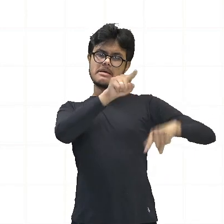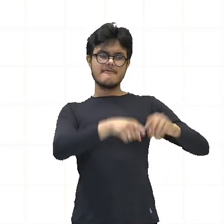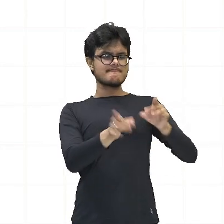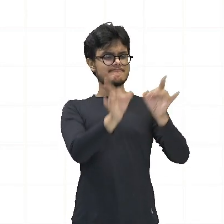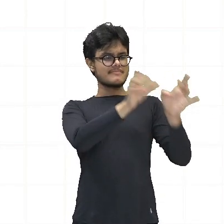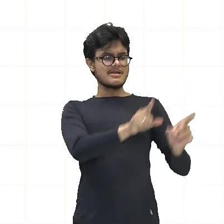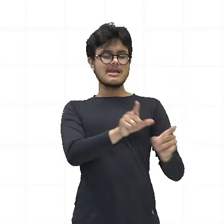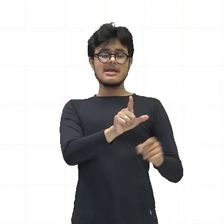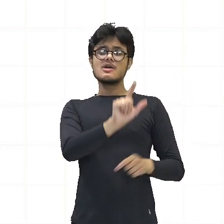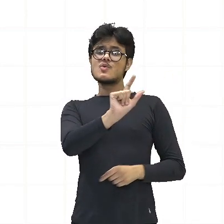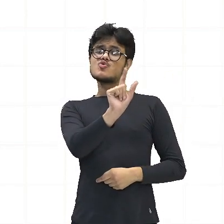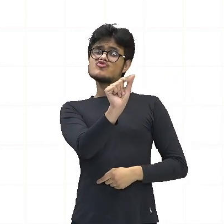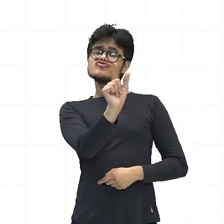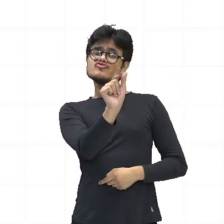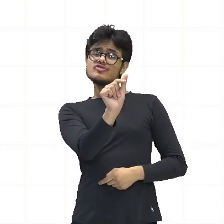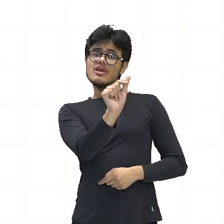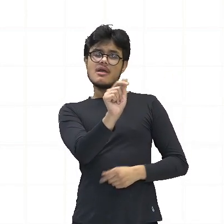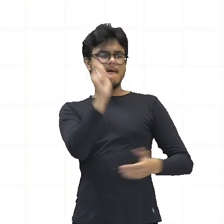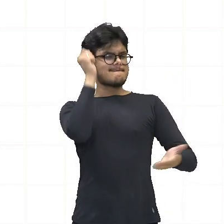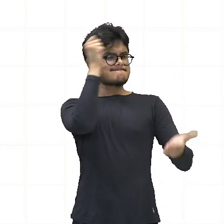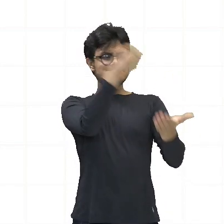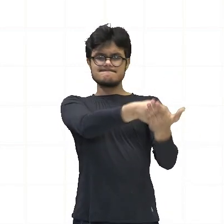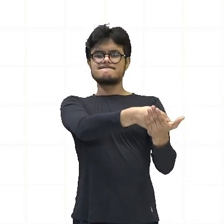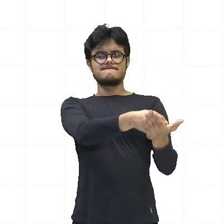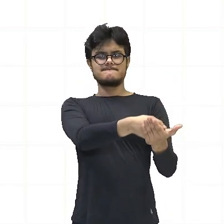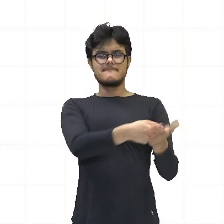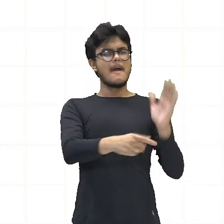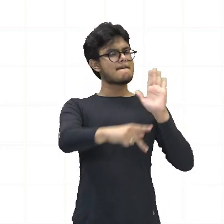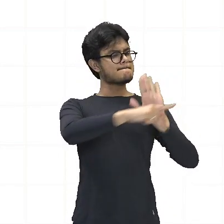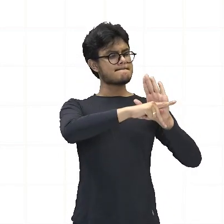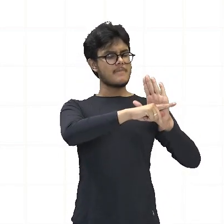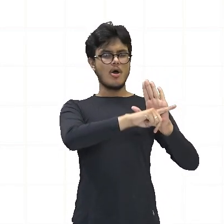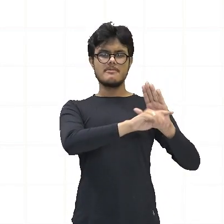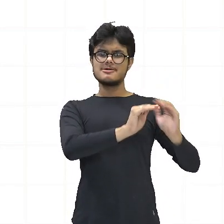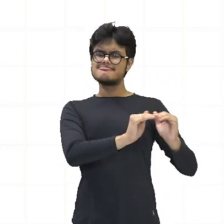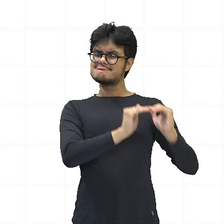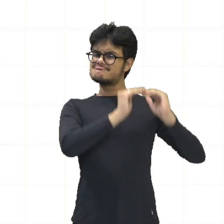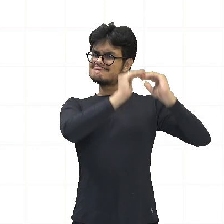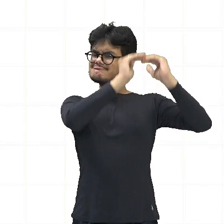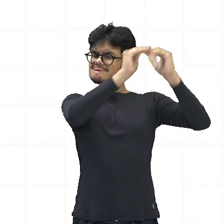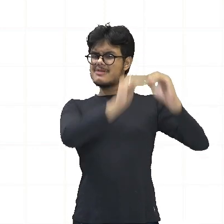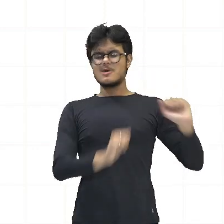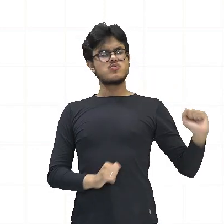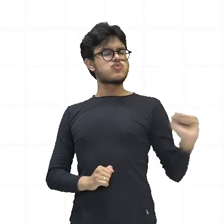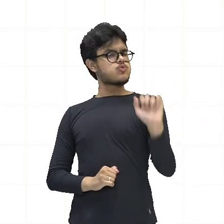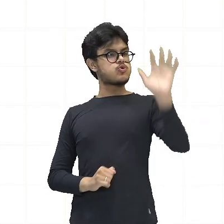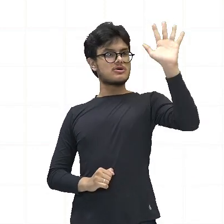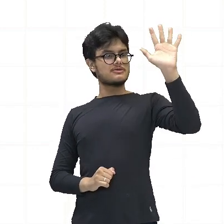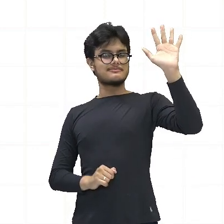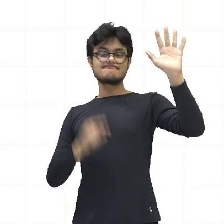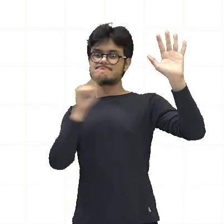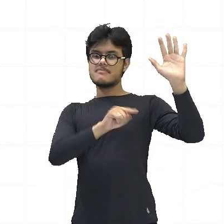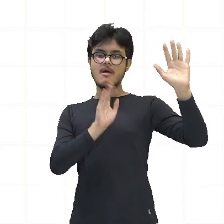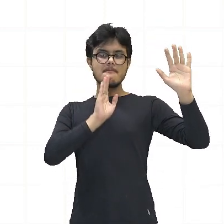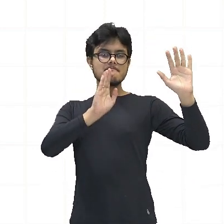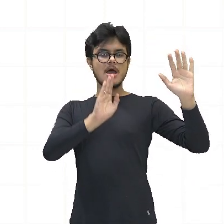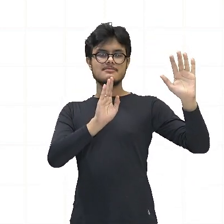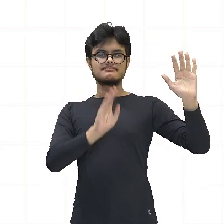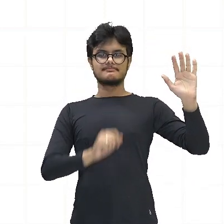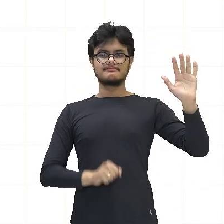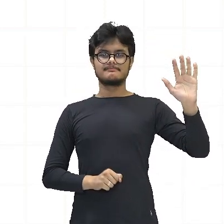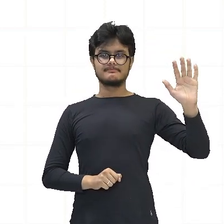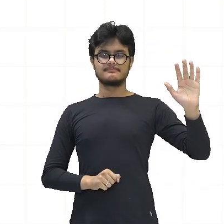colocando o preço de uma forma bastante elevada. Então, uma única empresa, ela domina a oferta de um produto